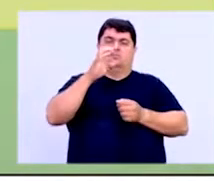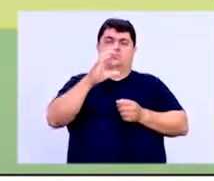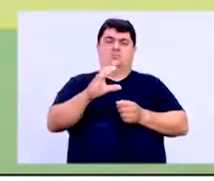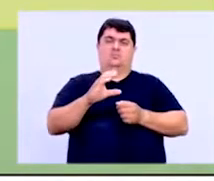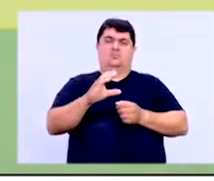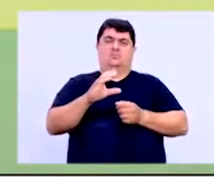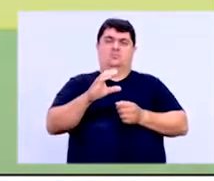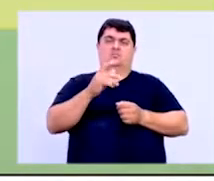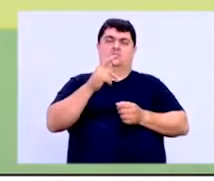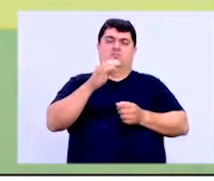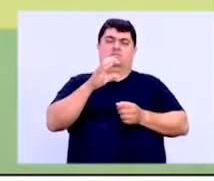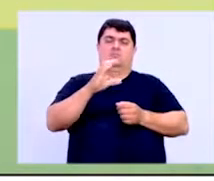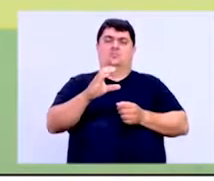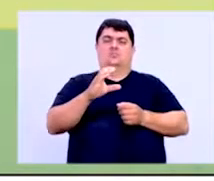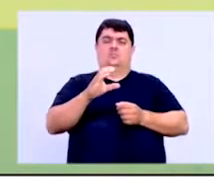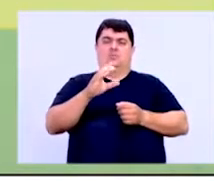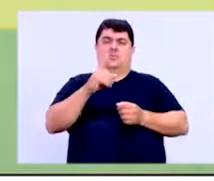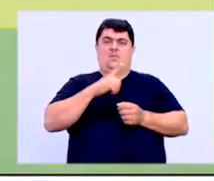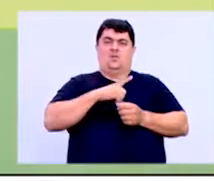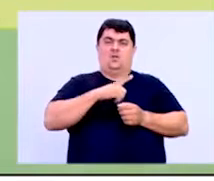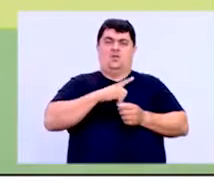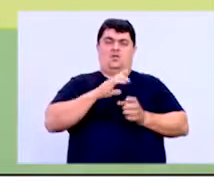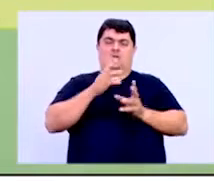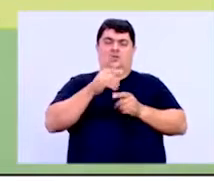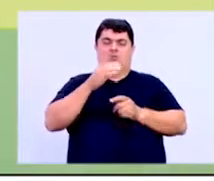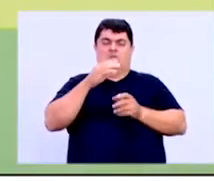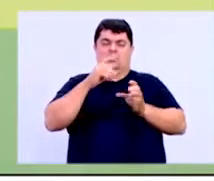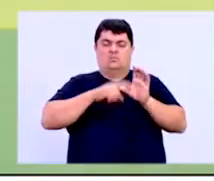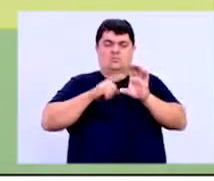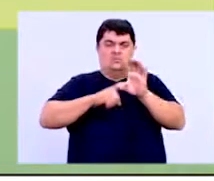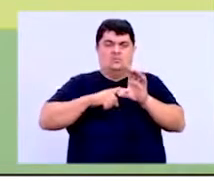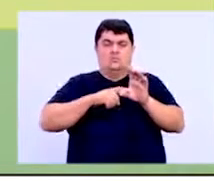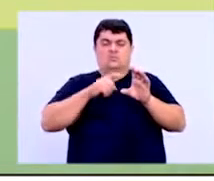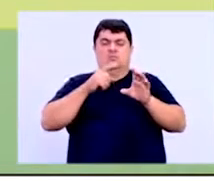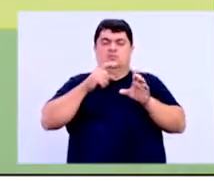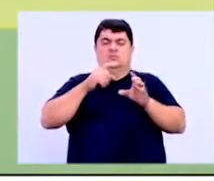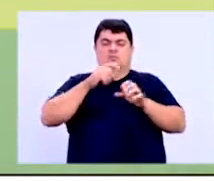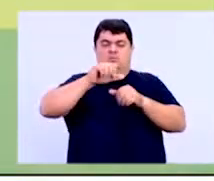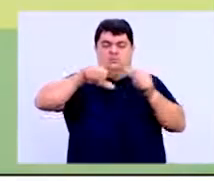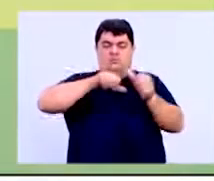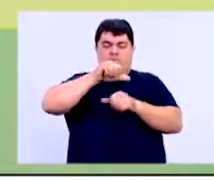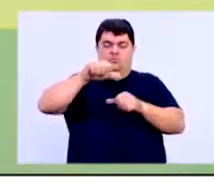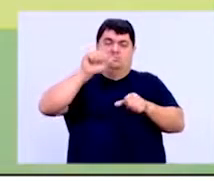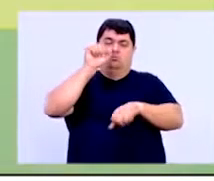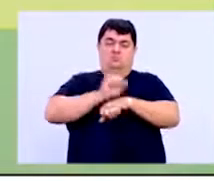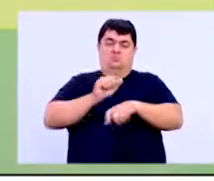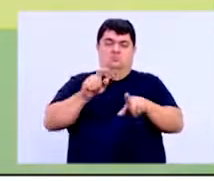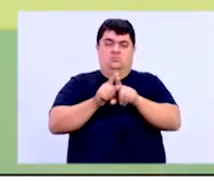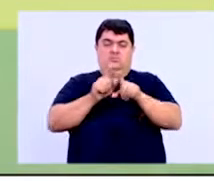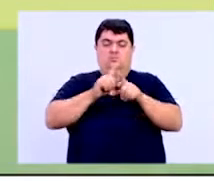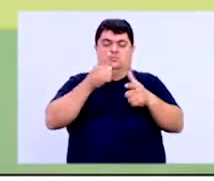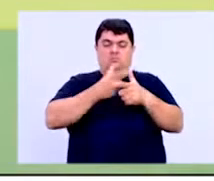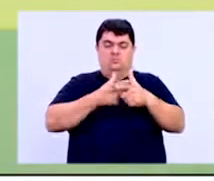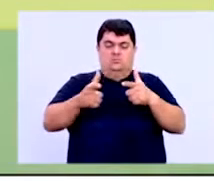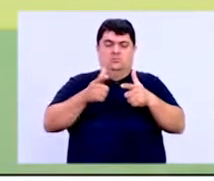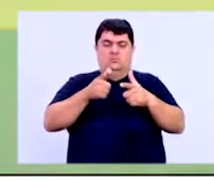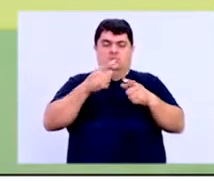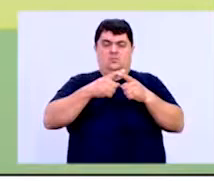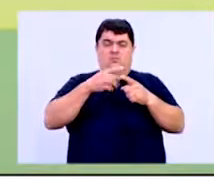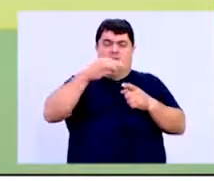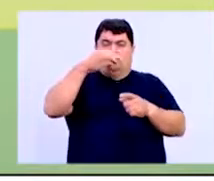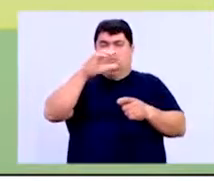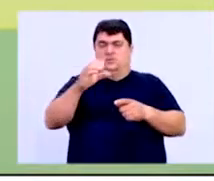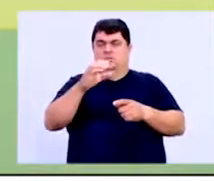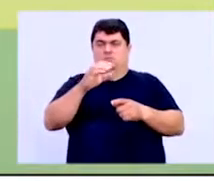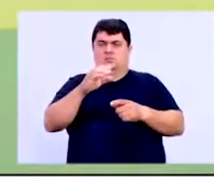O que é o PEC? Custos e despesas fixas. Lembra? Dividido pela margem de